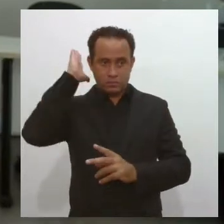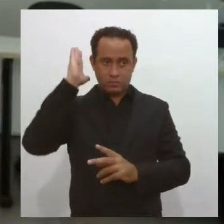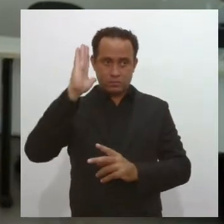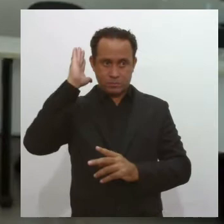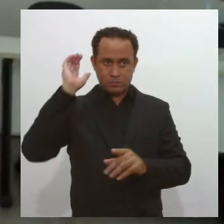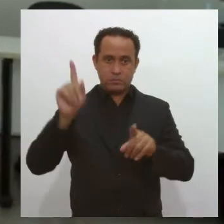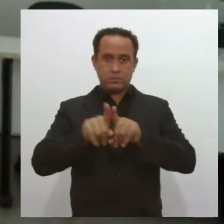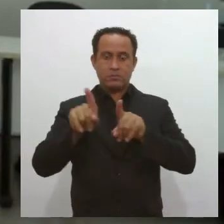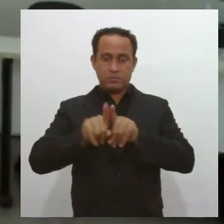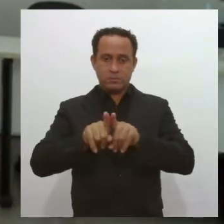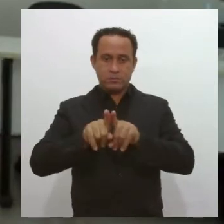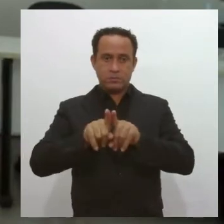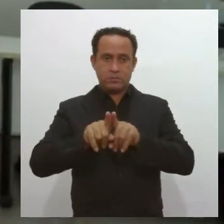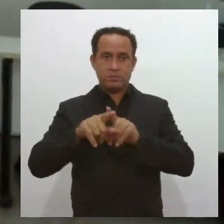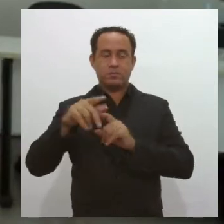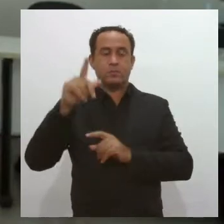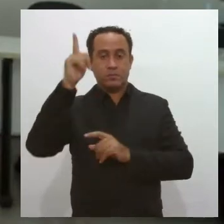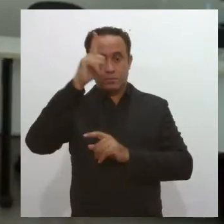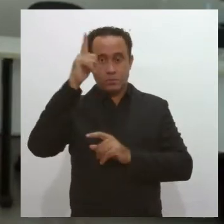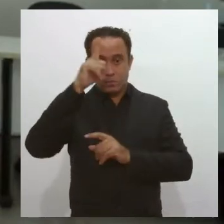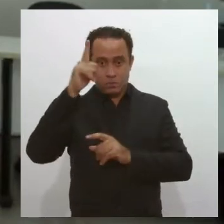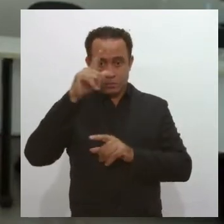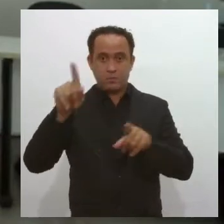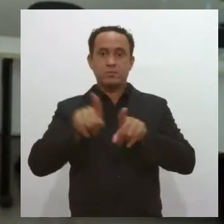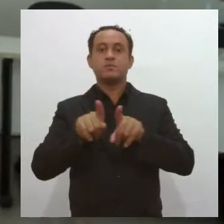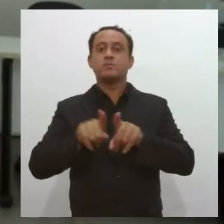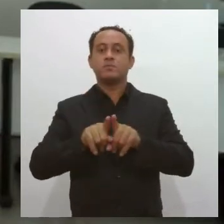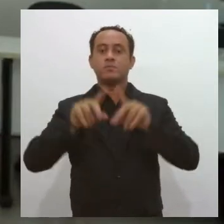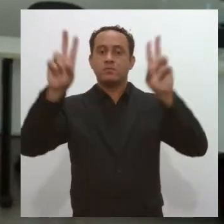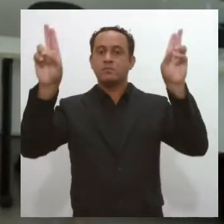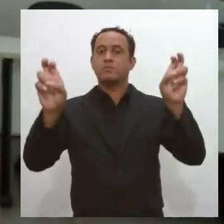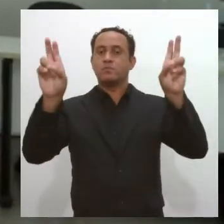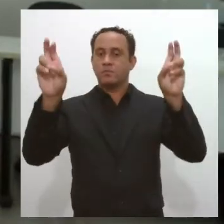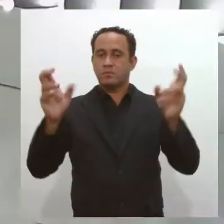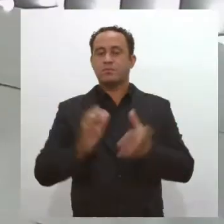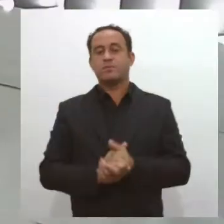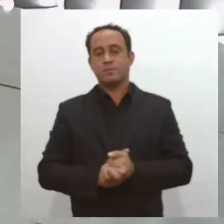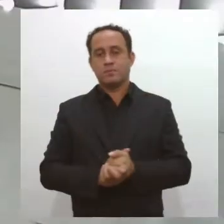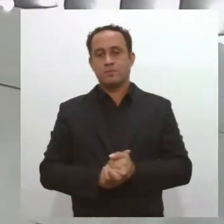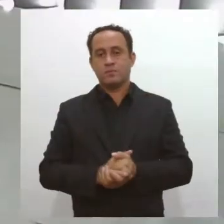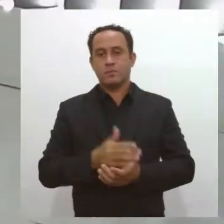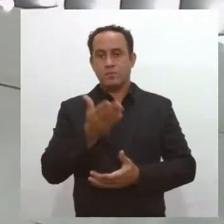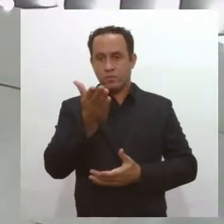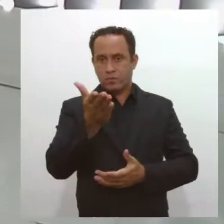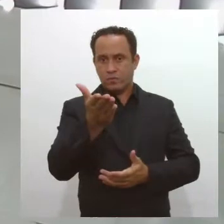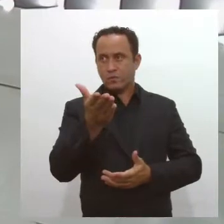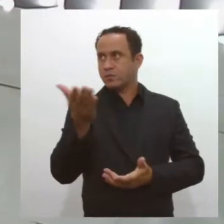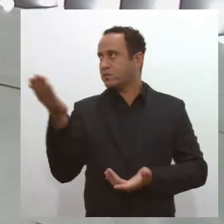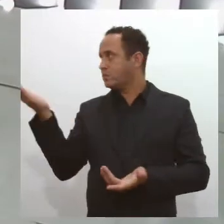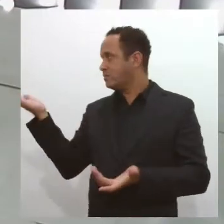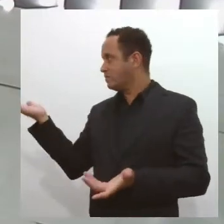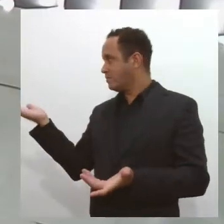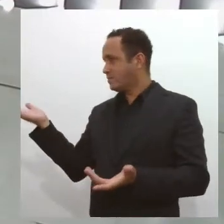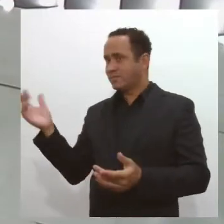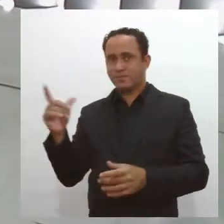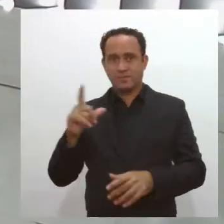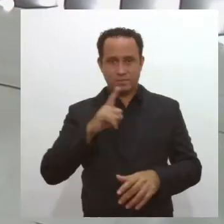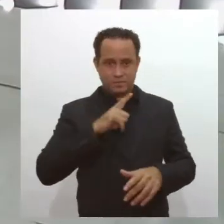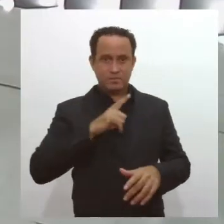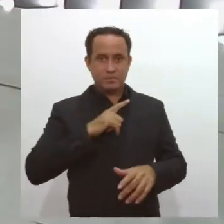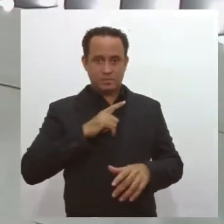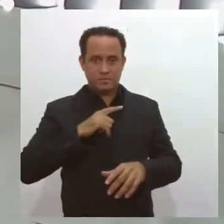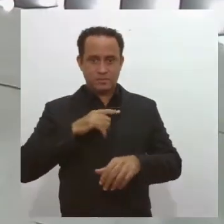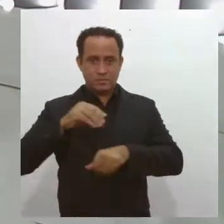por Aracaju, Lucas Aribé, para tratar sobre o tema, Valquíria. Olha só, para você que quiser mais, está querendo